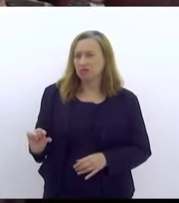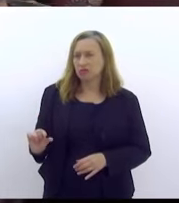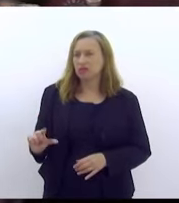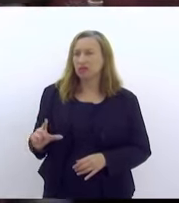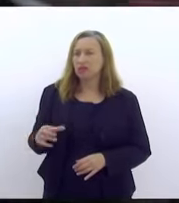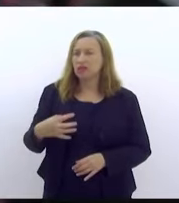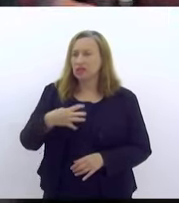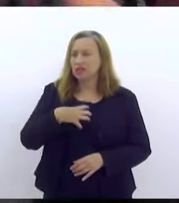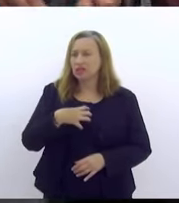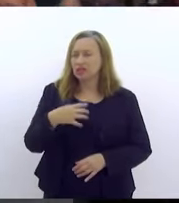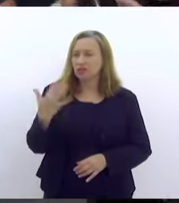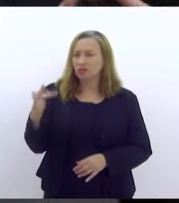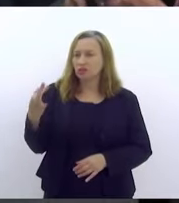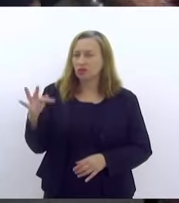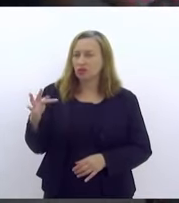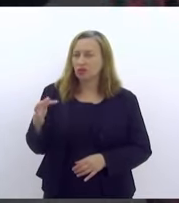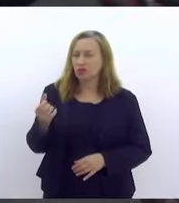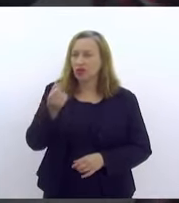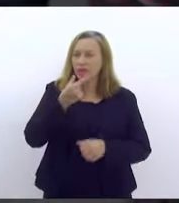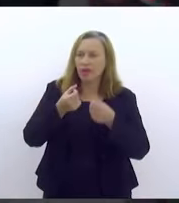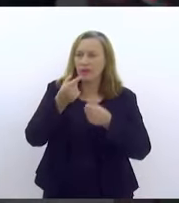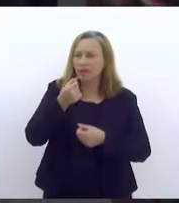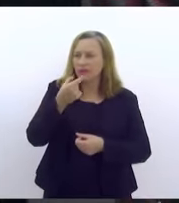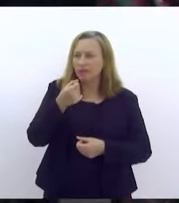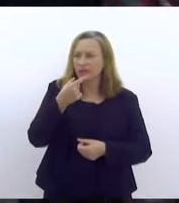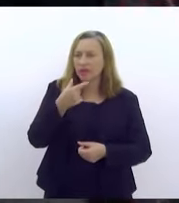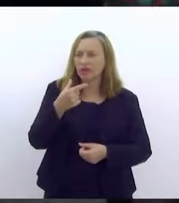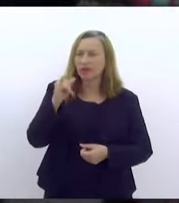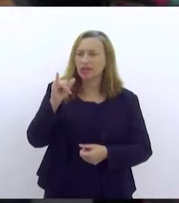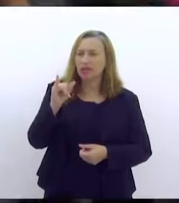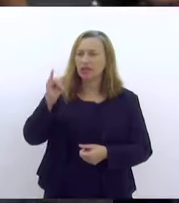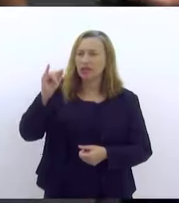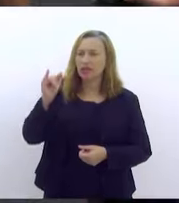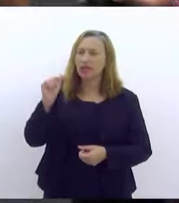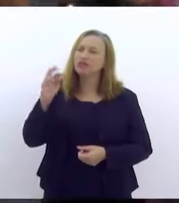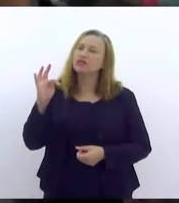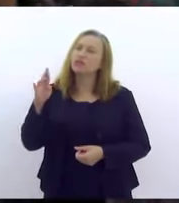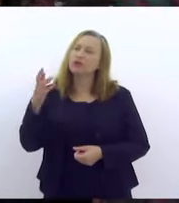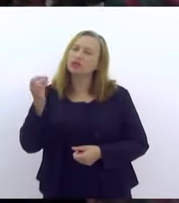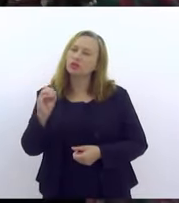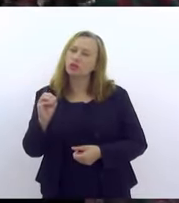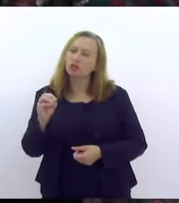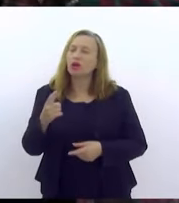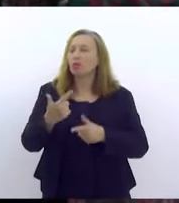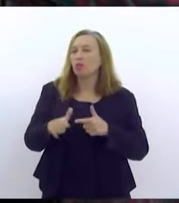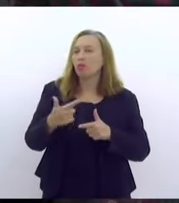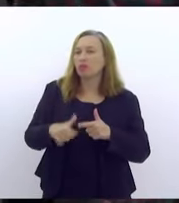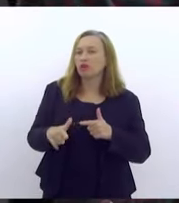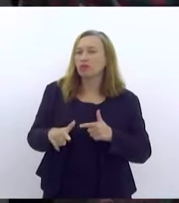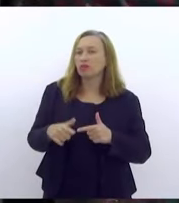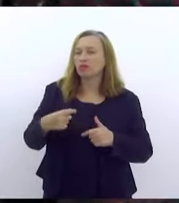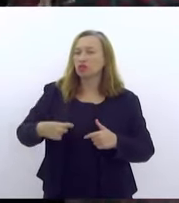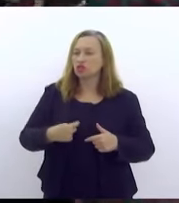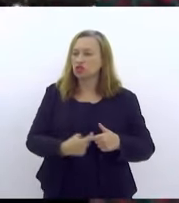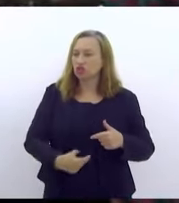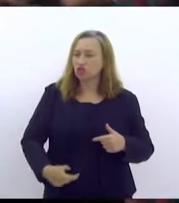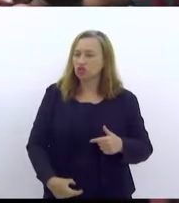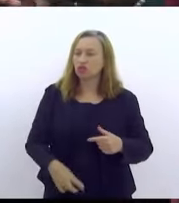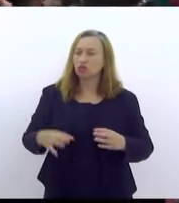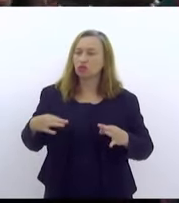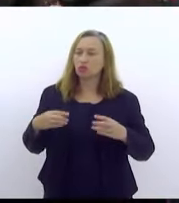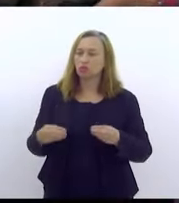Você se entope de anti-inflamatório, você acaba tendo problema digestivo, problema de tudo que é lado. Isso não